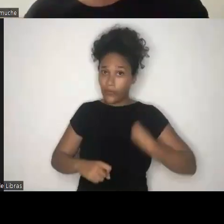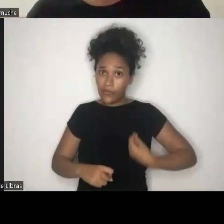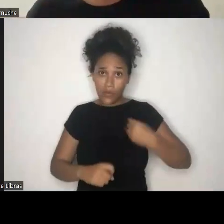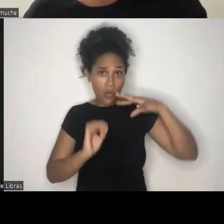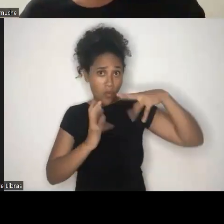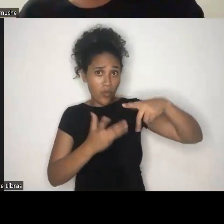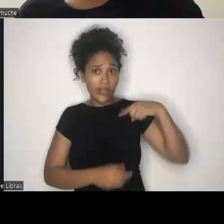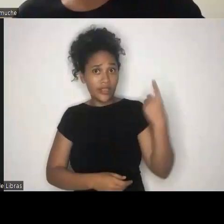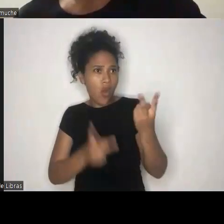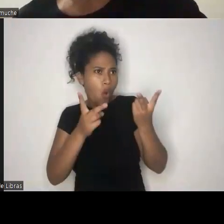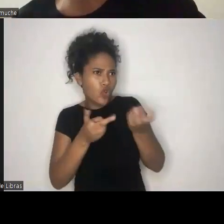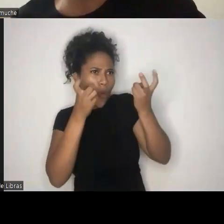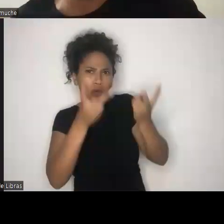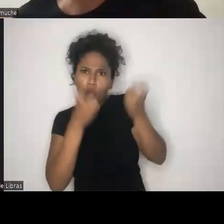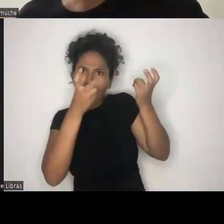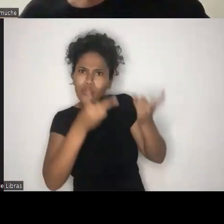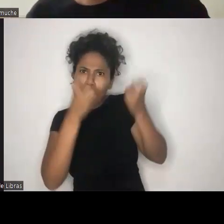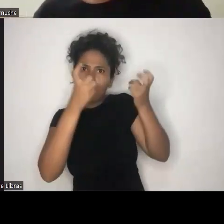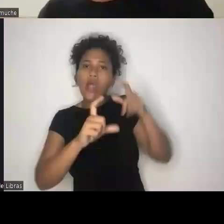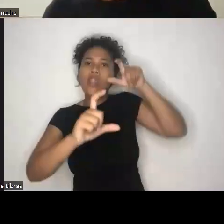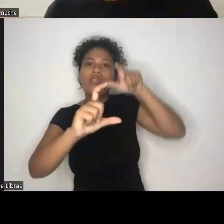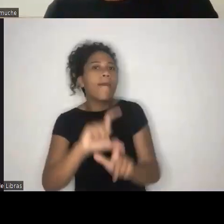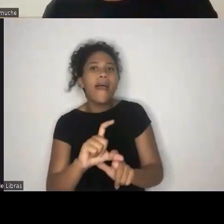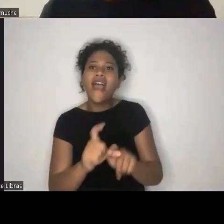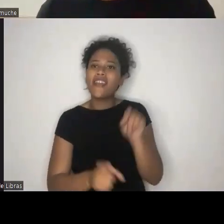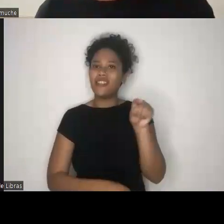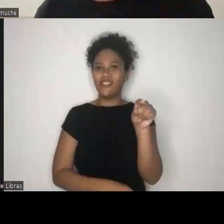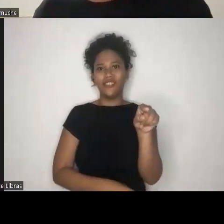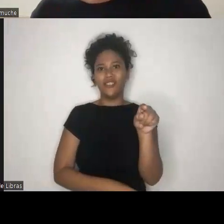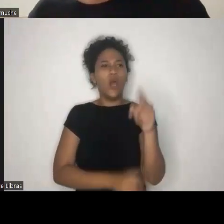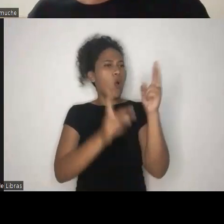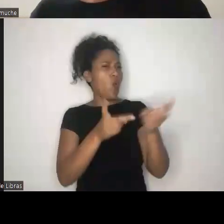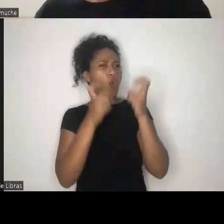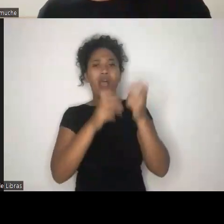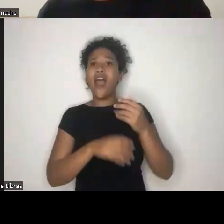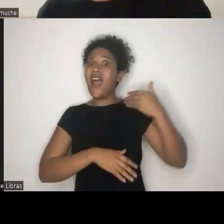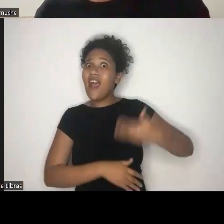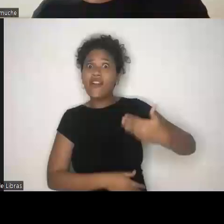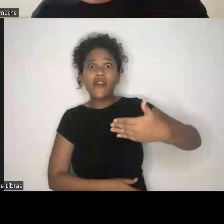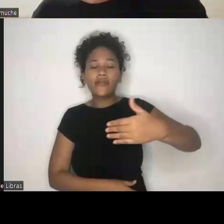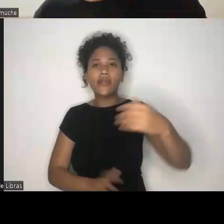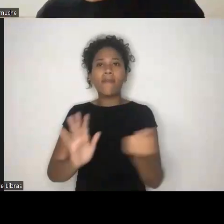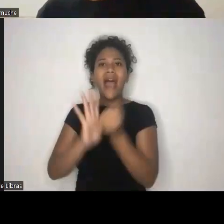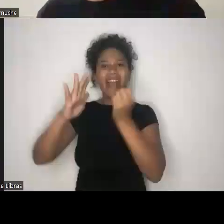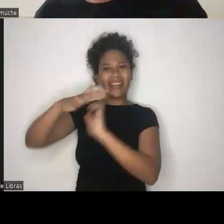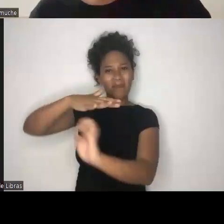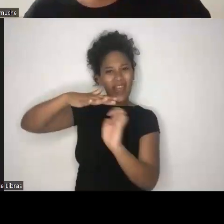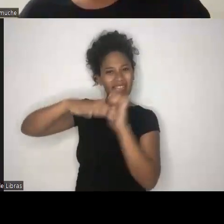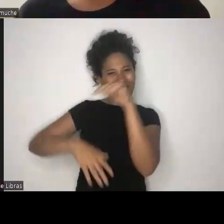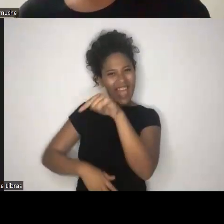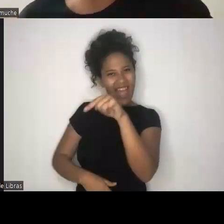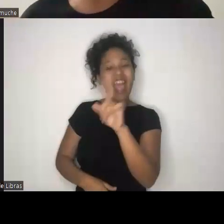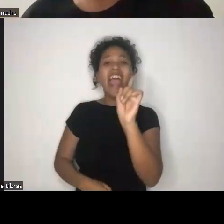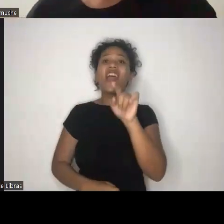gente consome a gente depende desse consumo cada vez mais as marcas vem se aproximando de uma forma